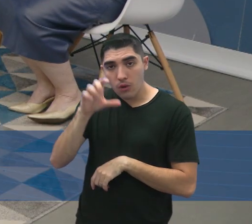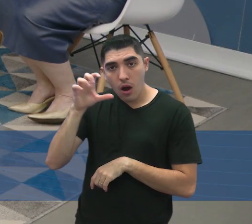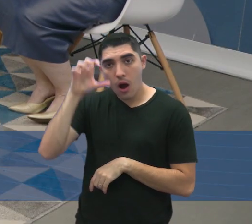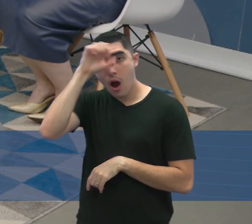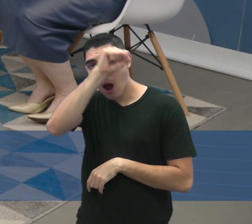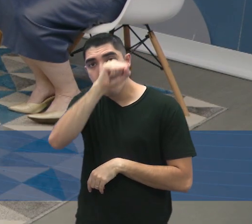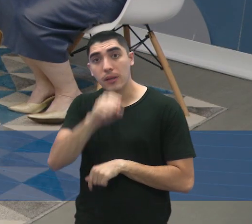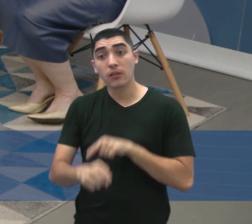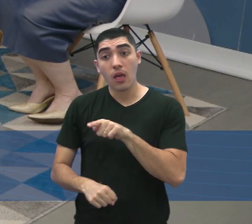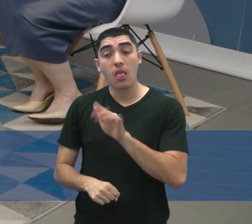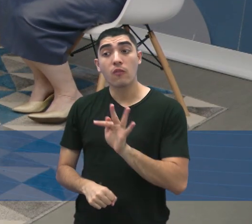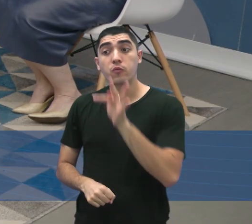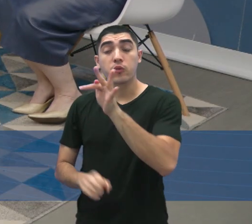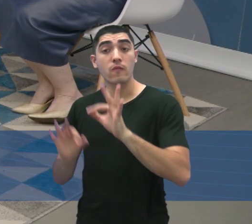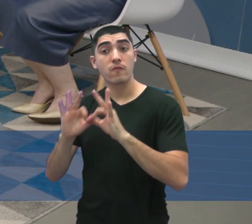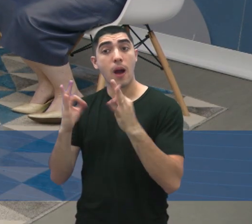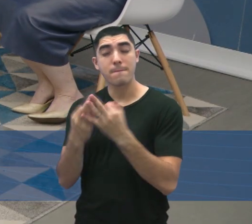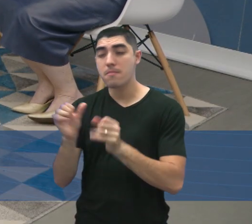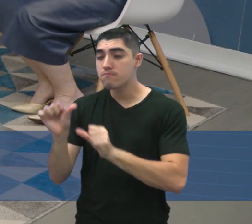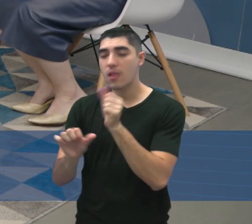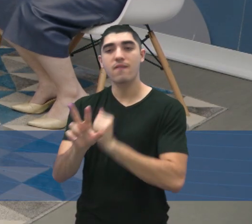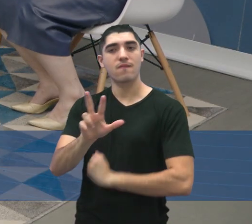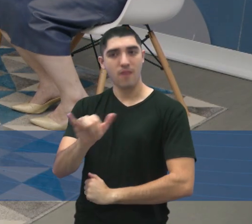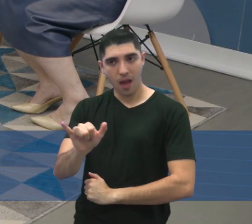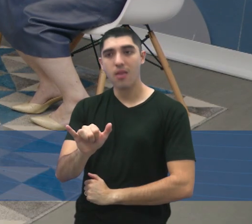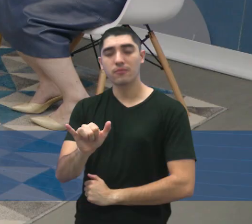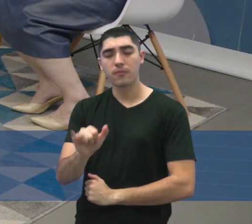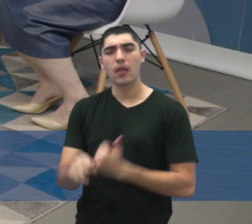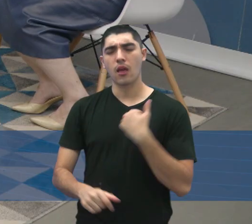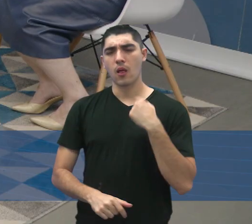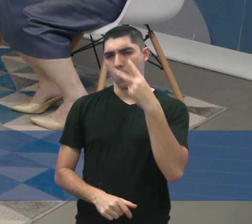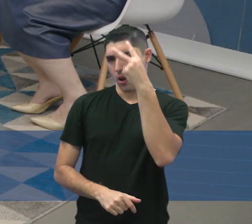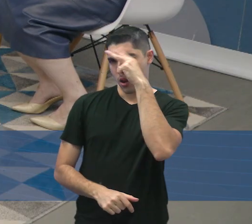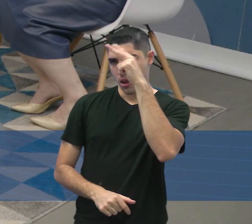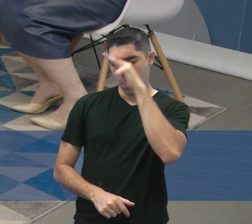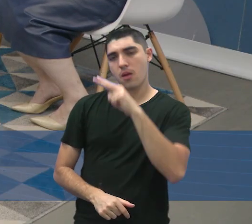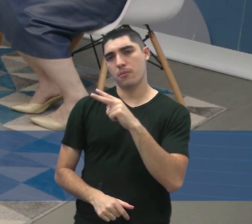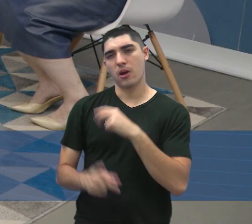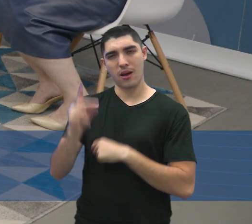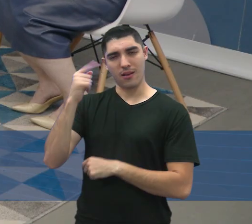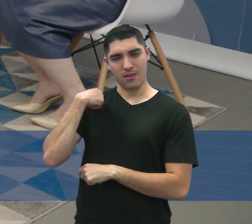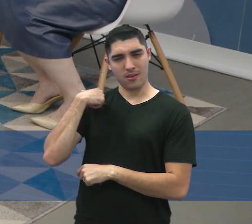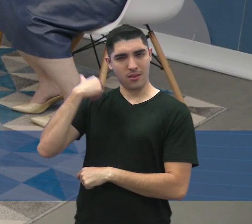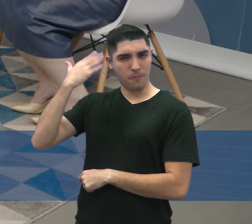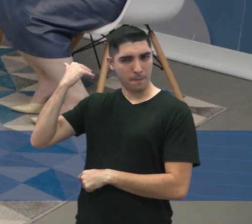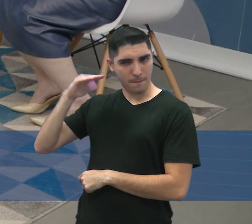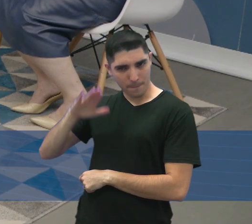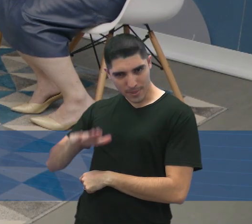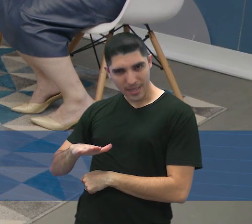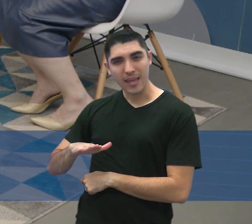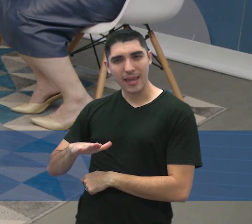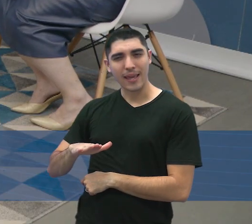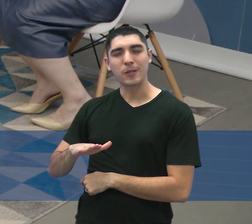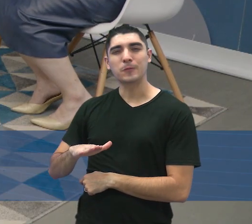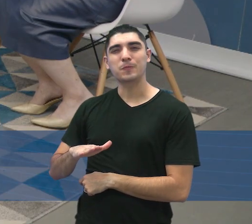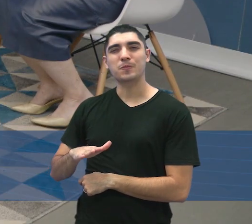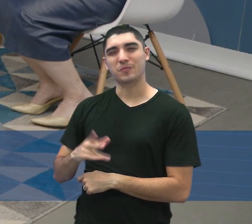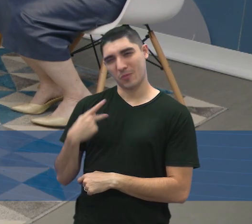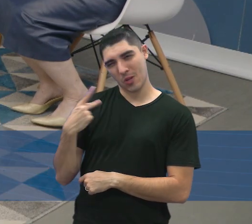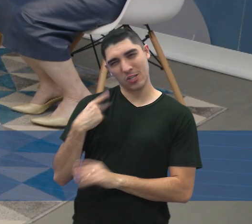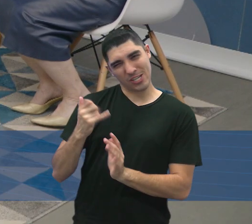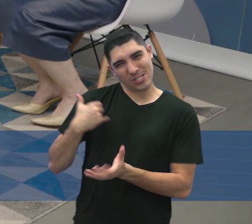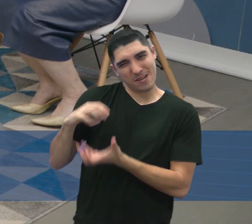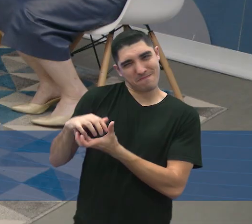forma diferente nas famílias. Eu me lembro aqui que quando era pequena, quando era menor, a gente tem um pouquinho mais de idade, né,